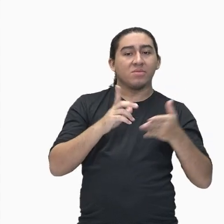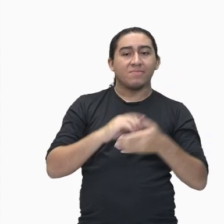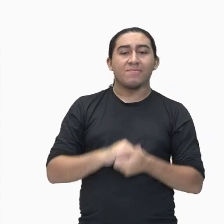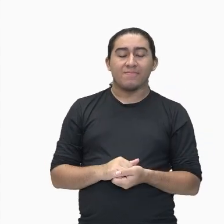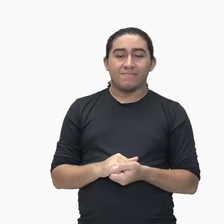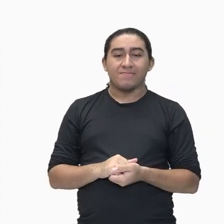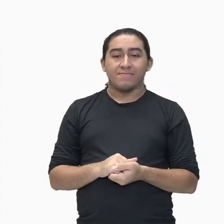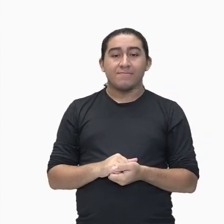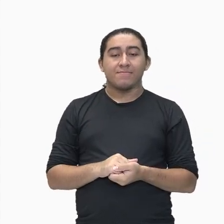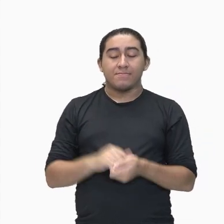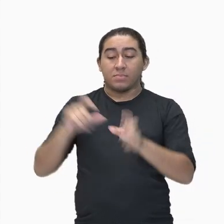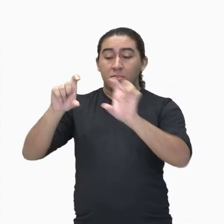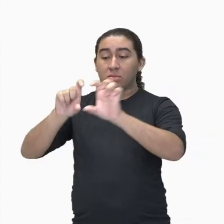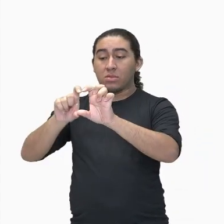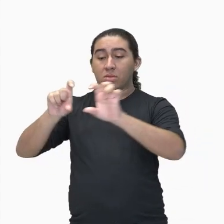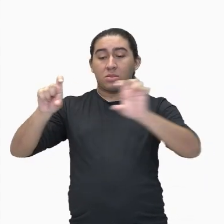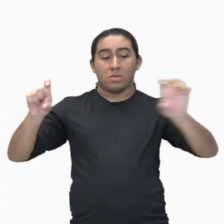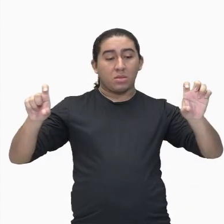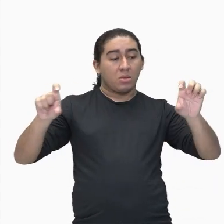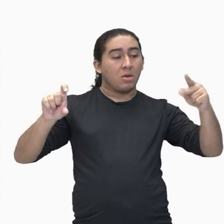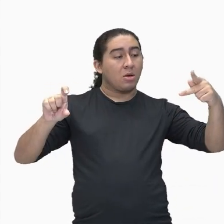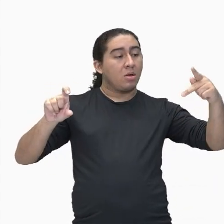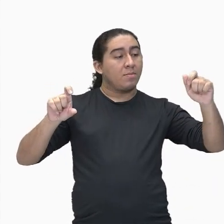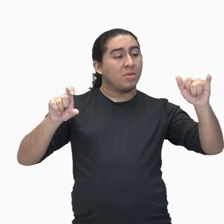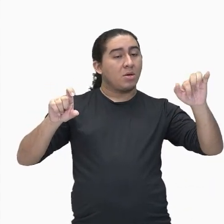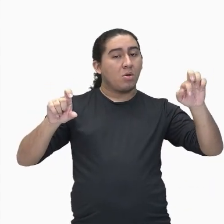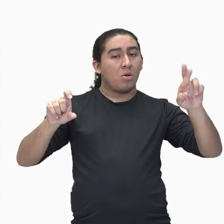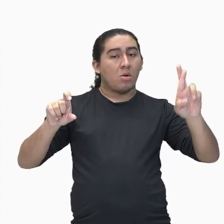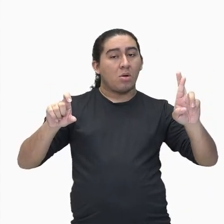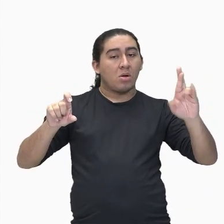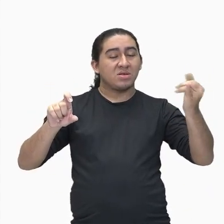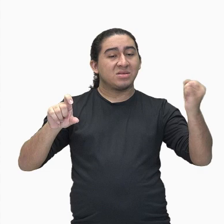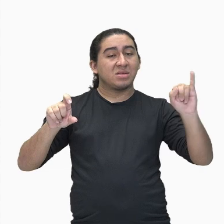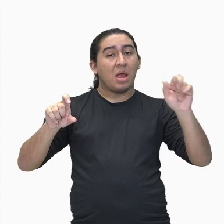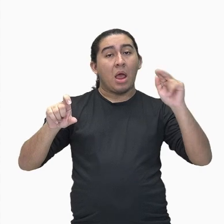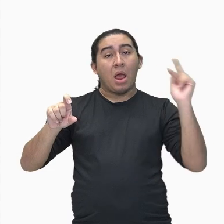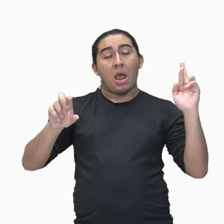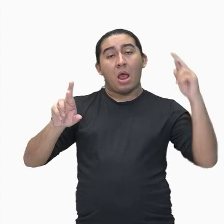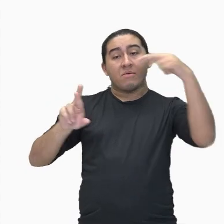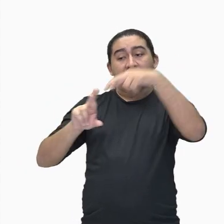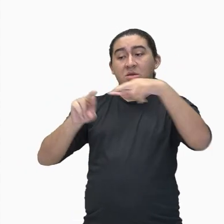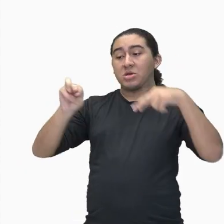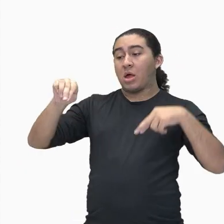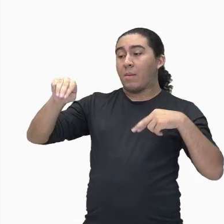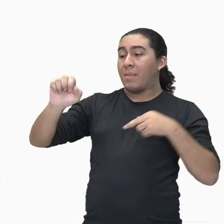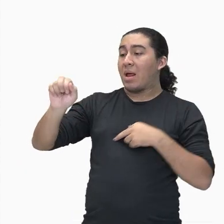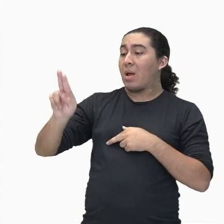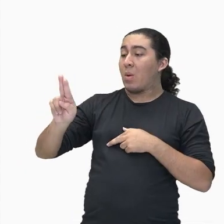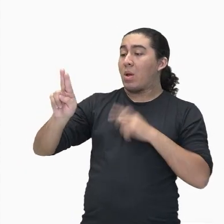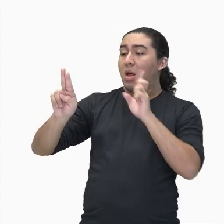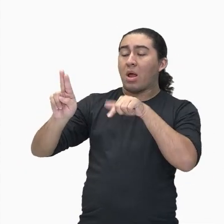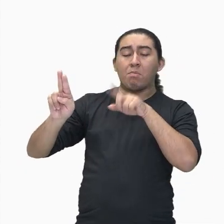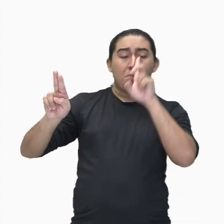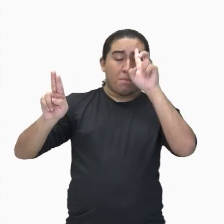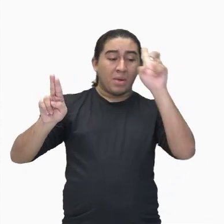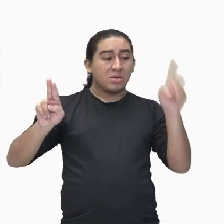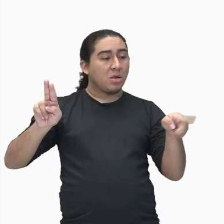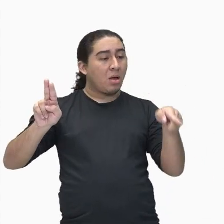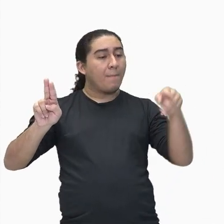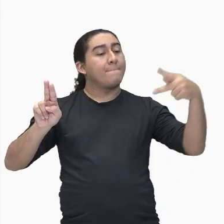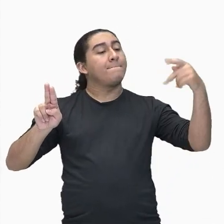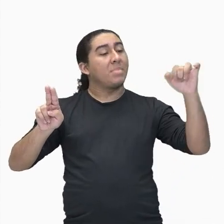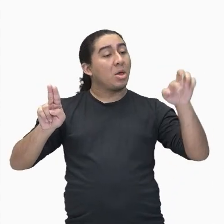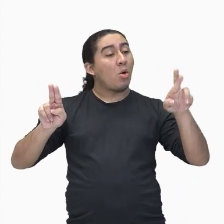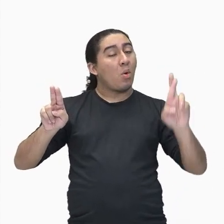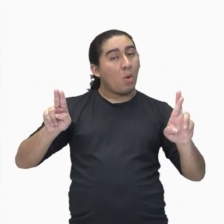O pior, quando eu vou me relacionar a uma coisa mal, uma coisa, né, que eu não gosto, eu vou dizer o pior,